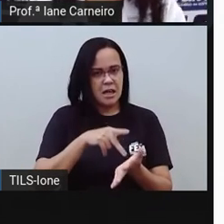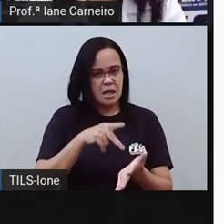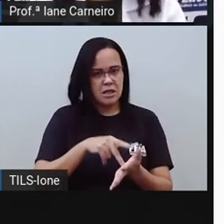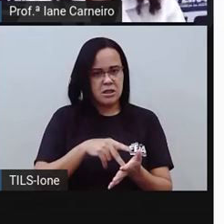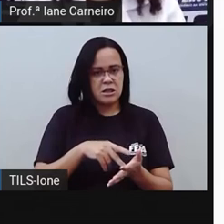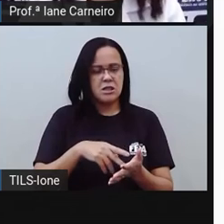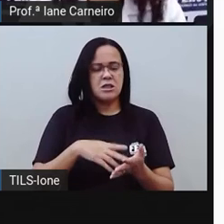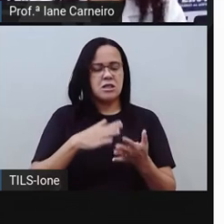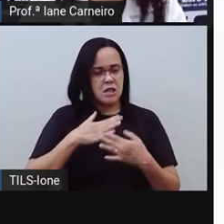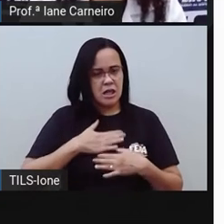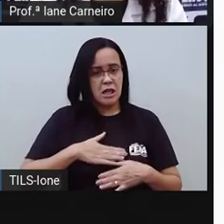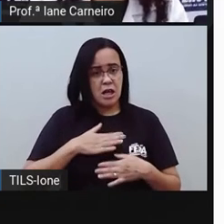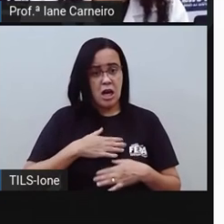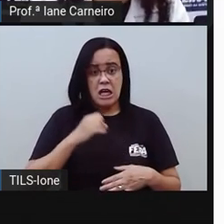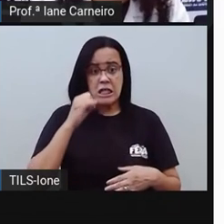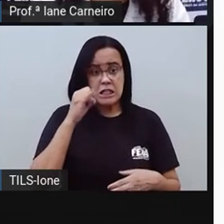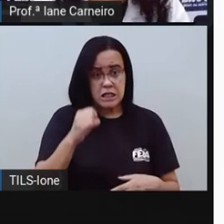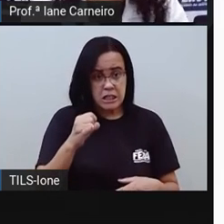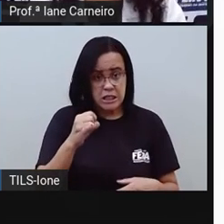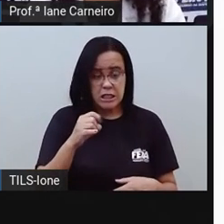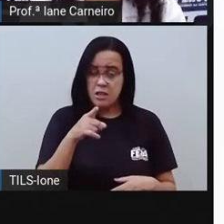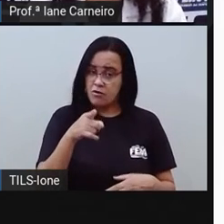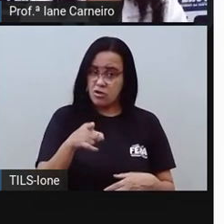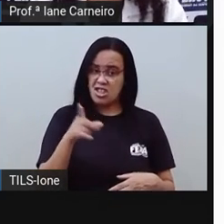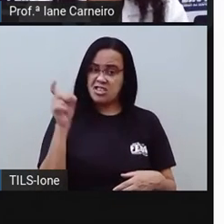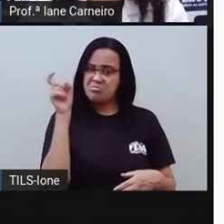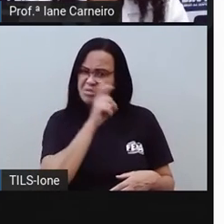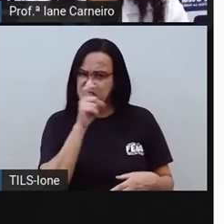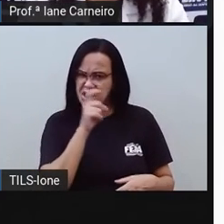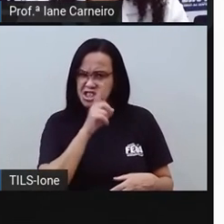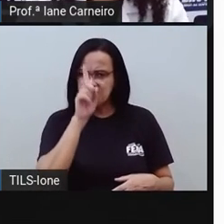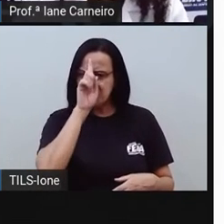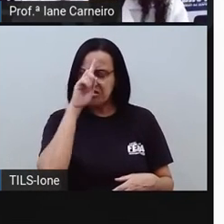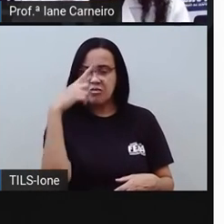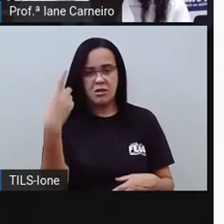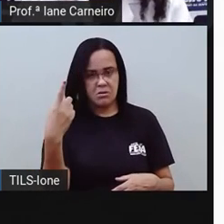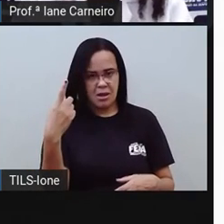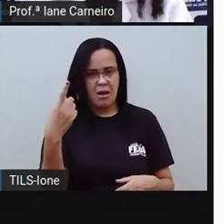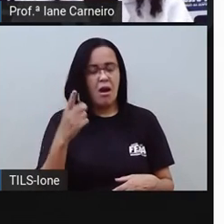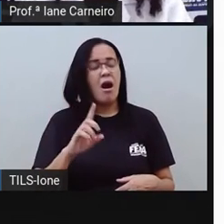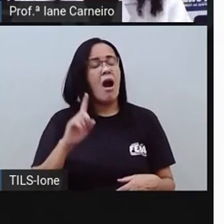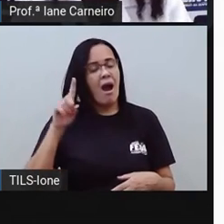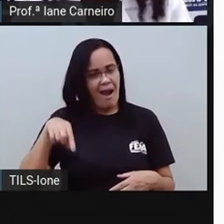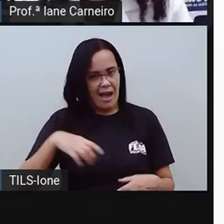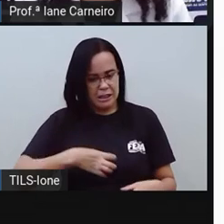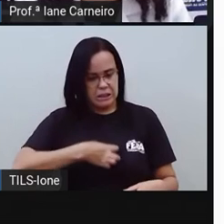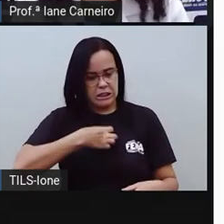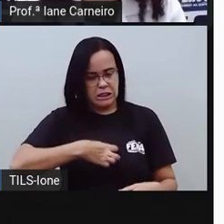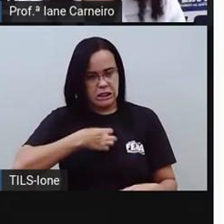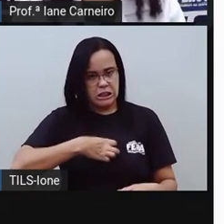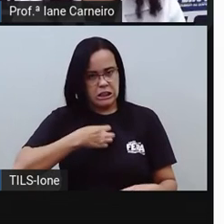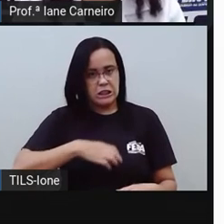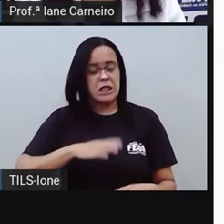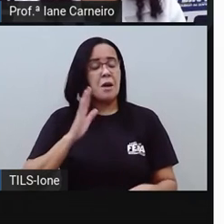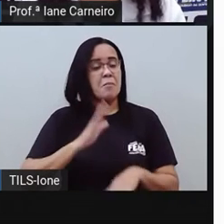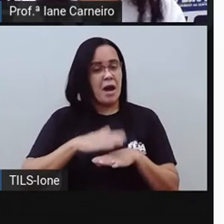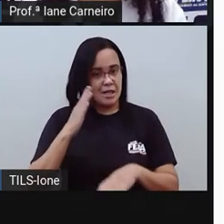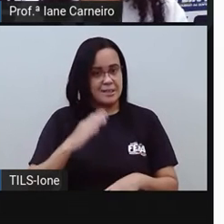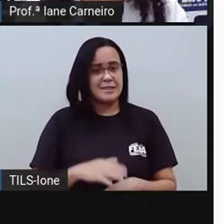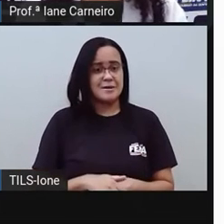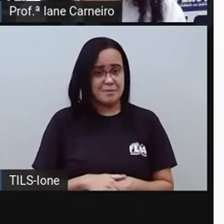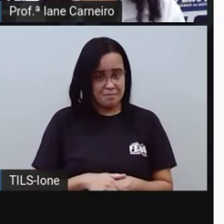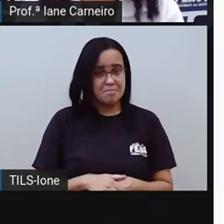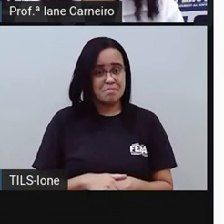ficar muito, muito zangada, né? E ó, outra coisa, respeitar o próximo, né?